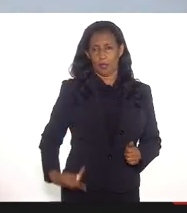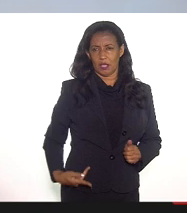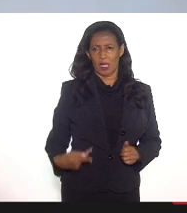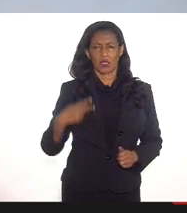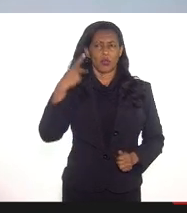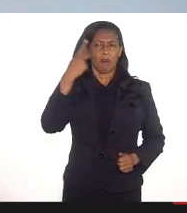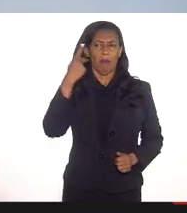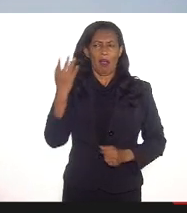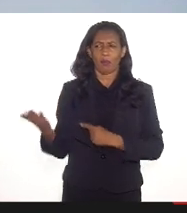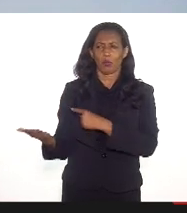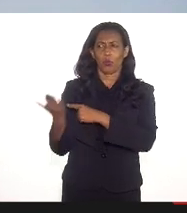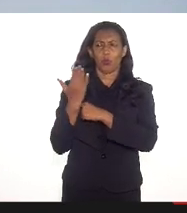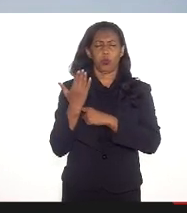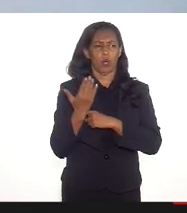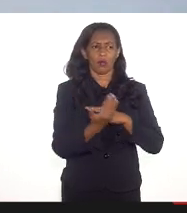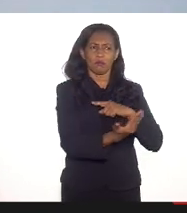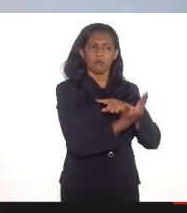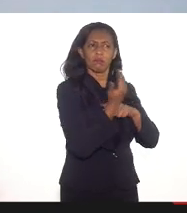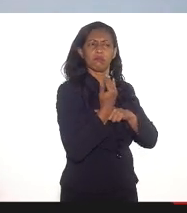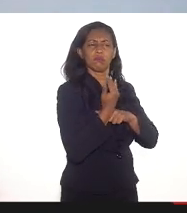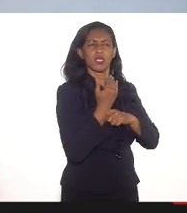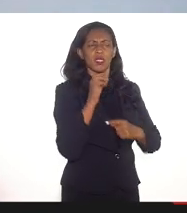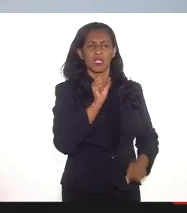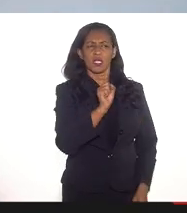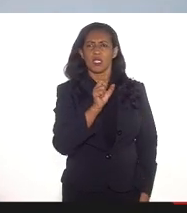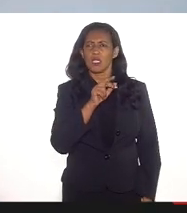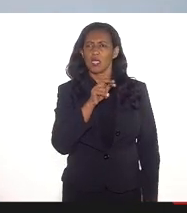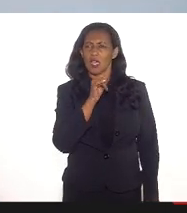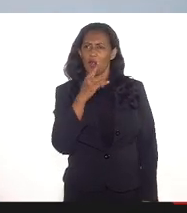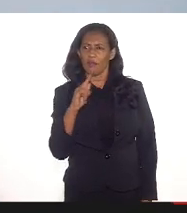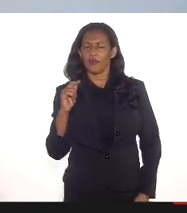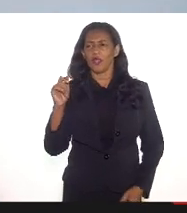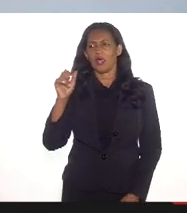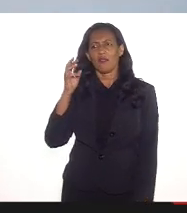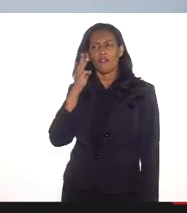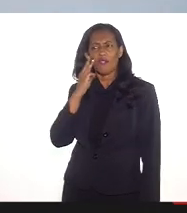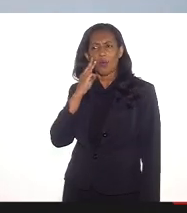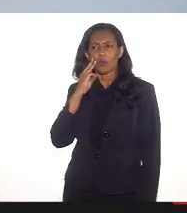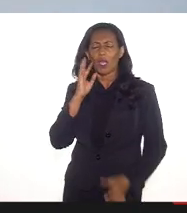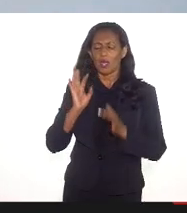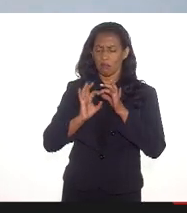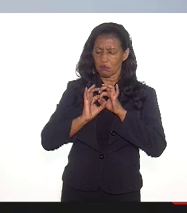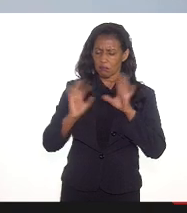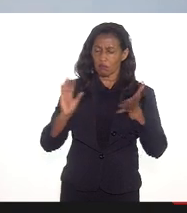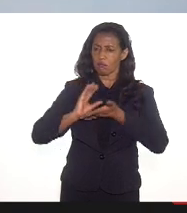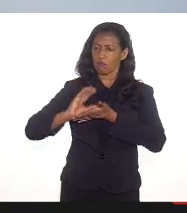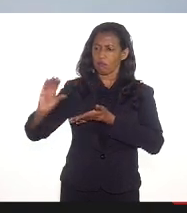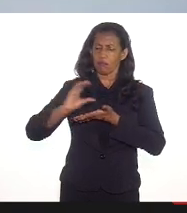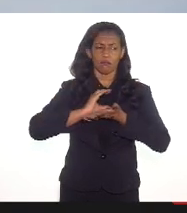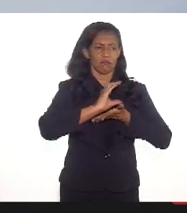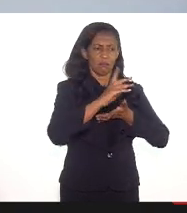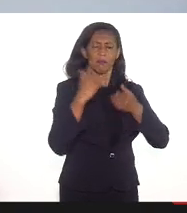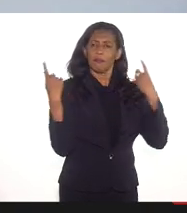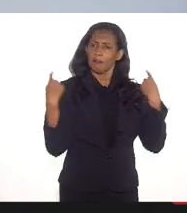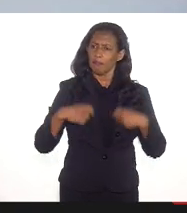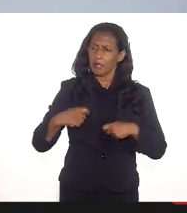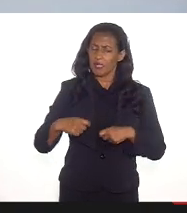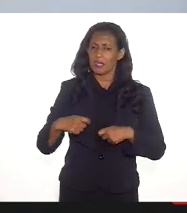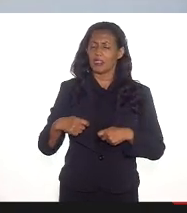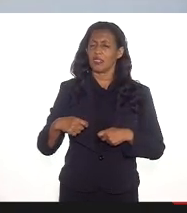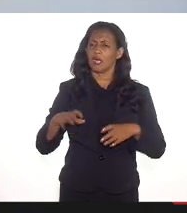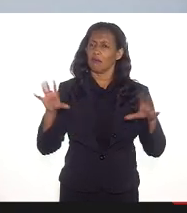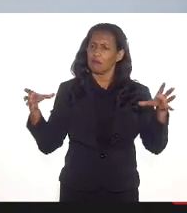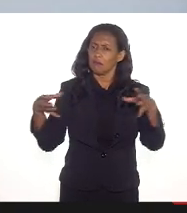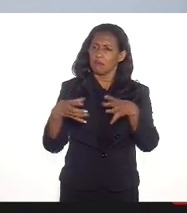parlamento nos ajudando, Valdec e Serafim, os demais deputados, liberar os recursos que a FAETEC precisa para que ela